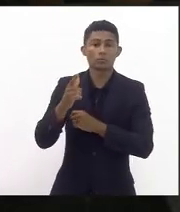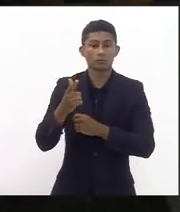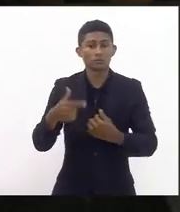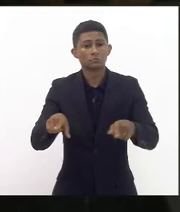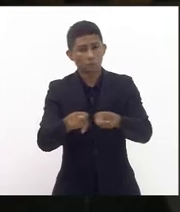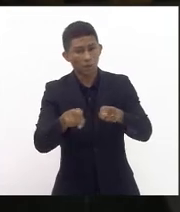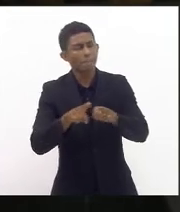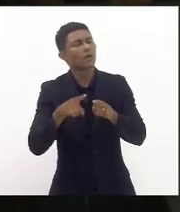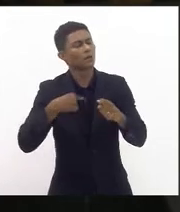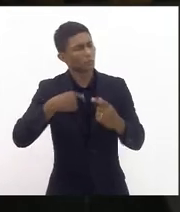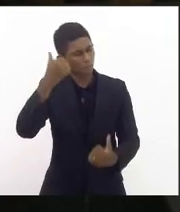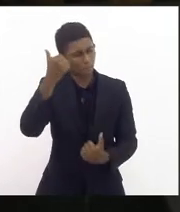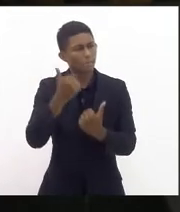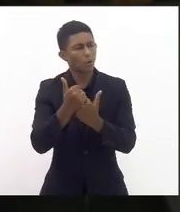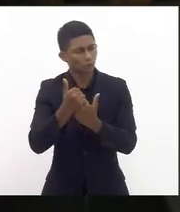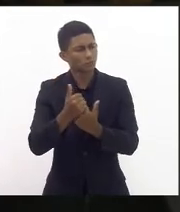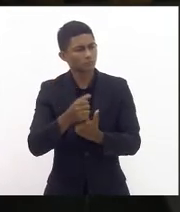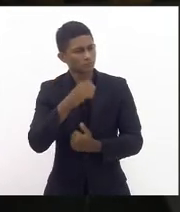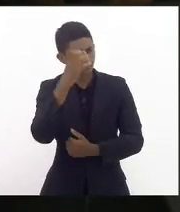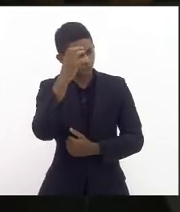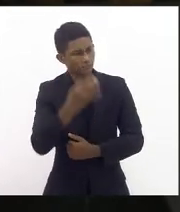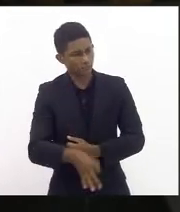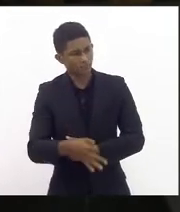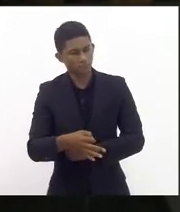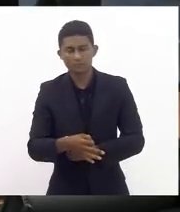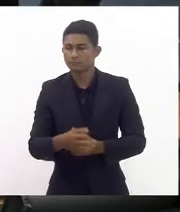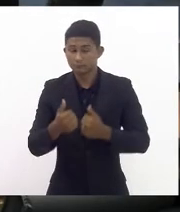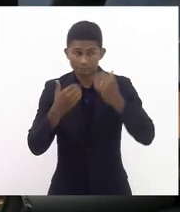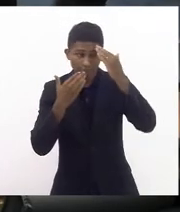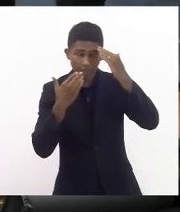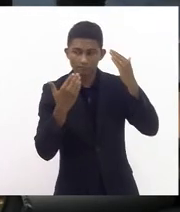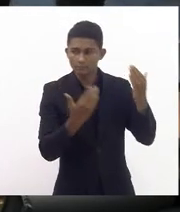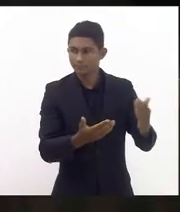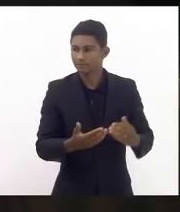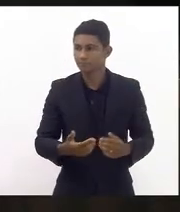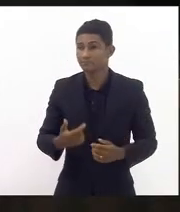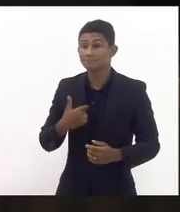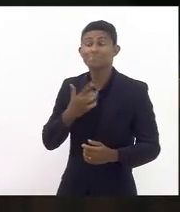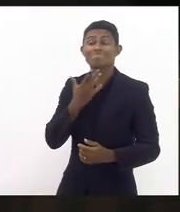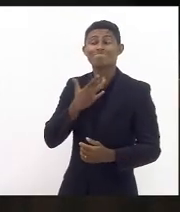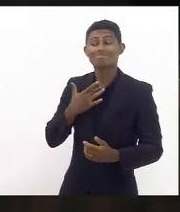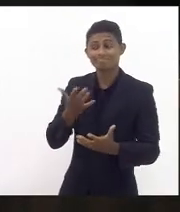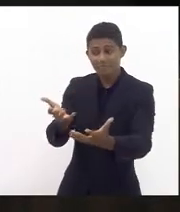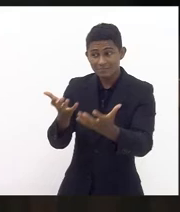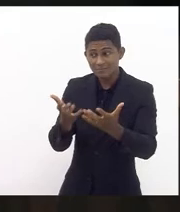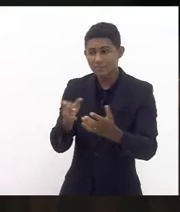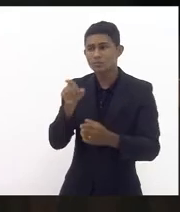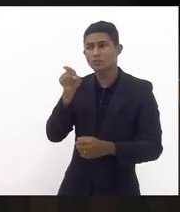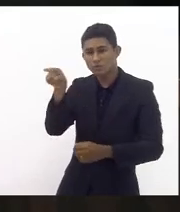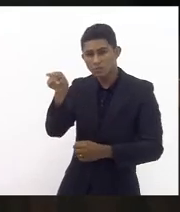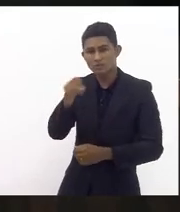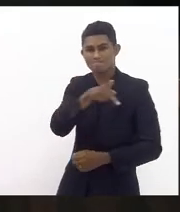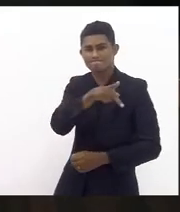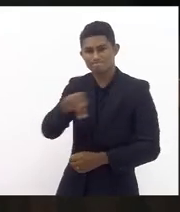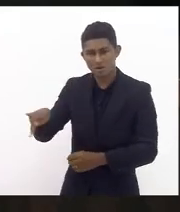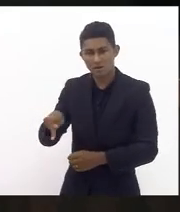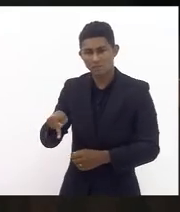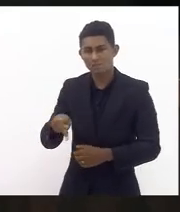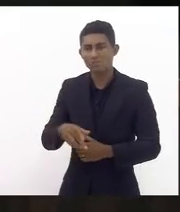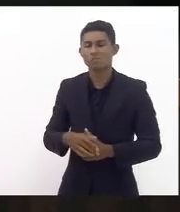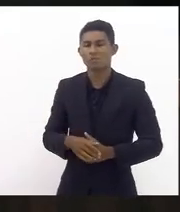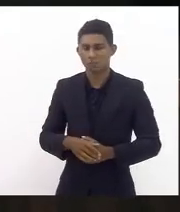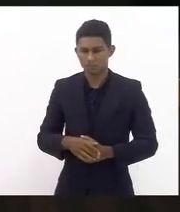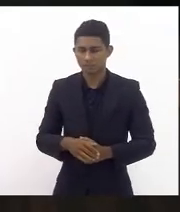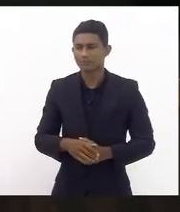estarei apoiando com a mesma intensidade. Muito obrigado, senhor presidente. É o meu desejo que Vossa Excelência seja